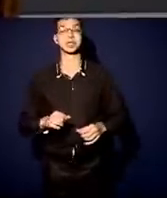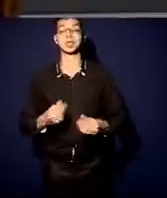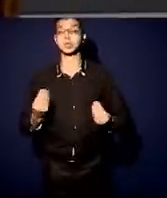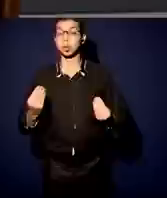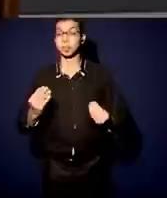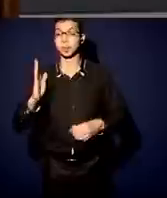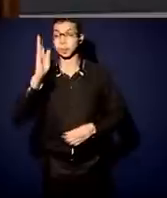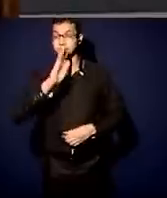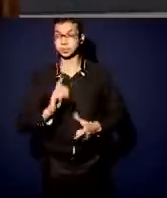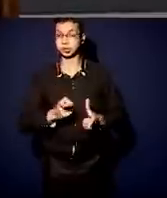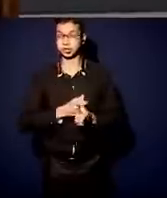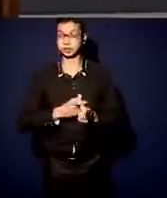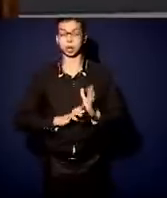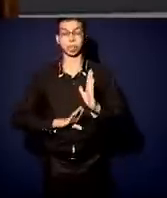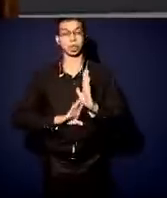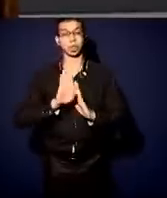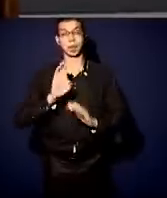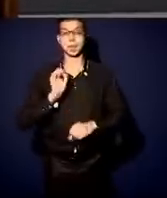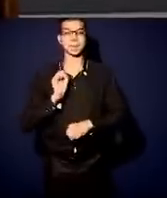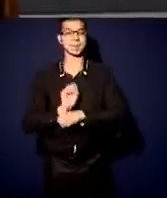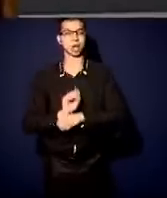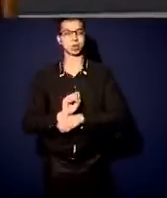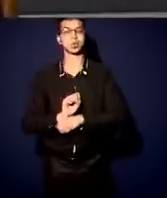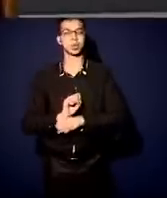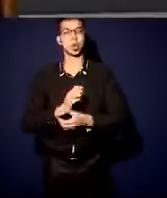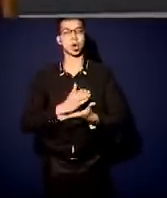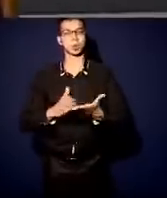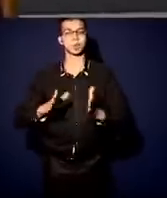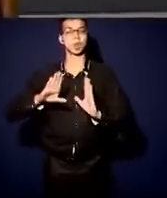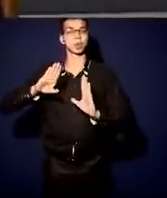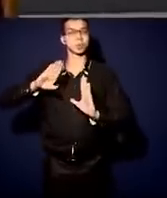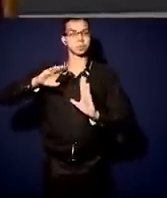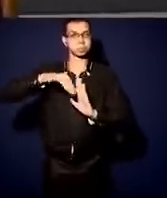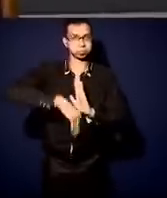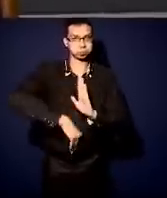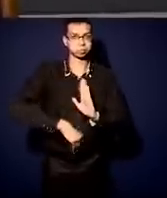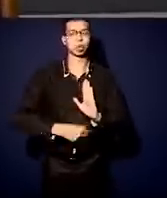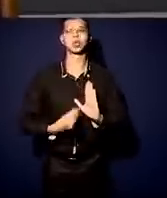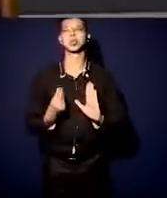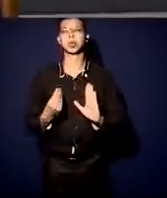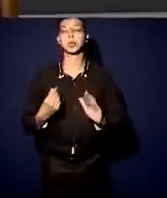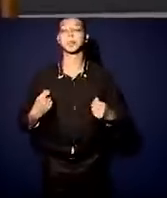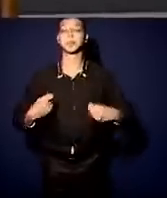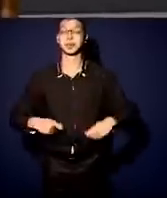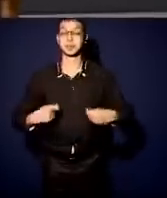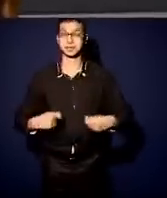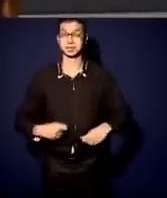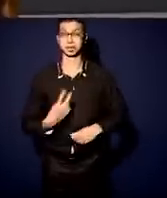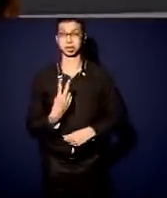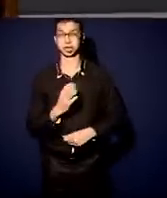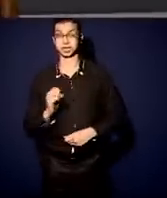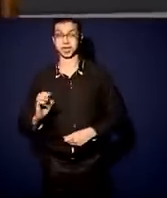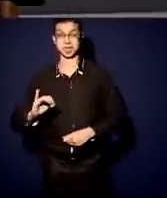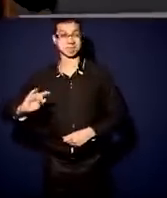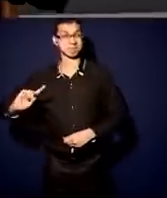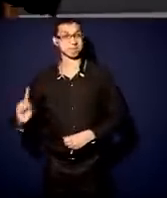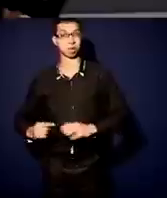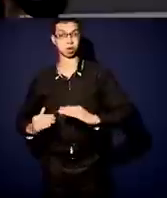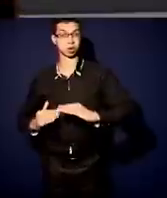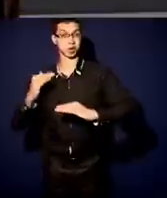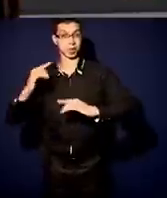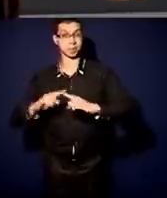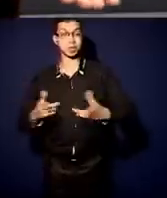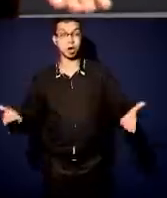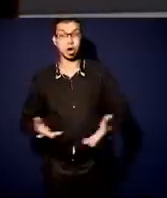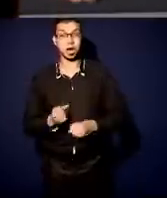de forma consistente e eventualmente cair a gente precisa ir para um super arte de 200 B se a gente começa esse ano com um buraco